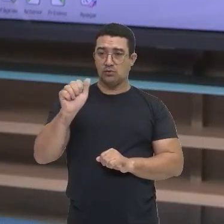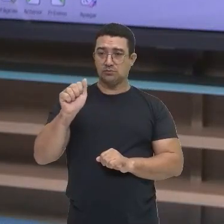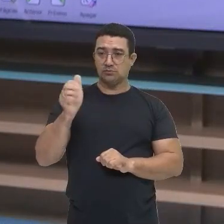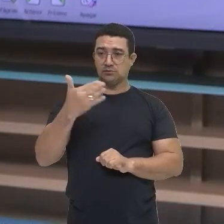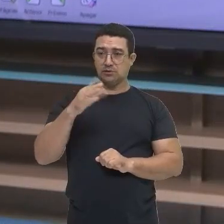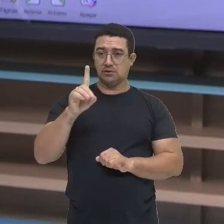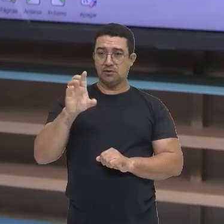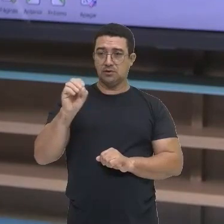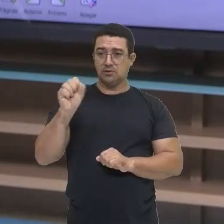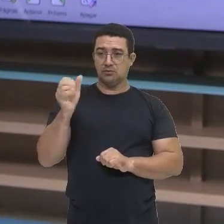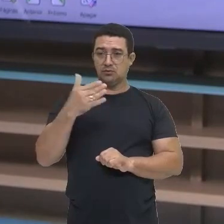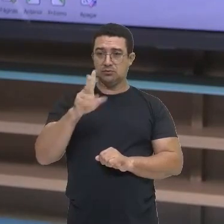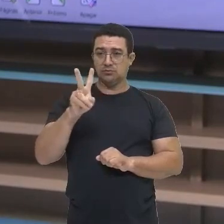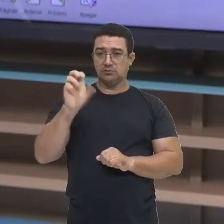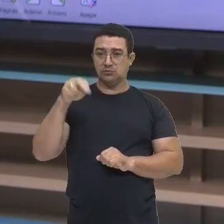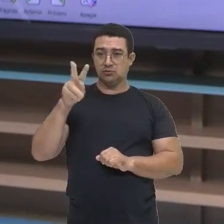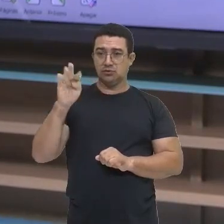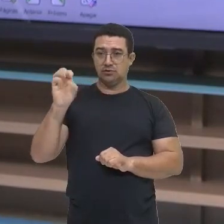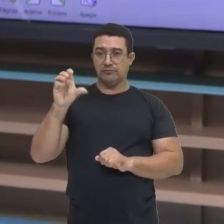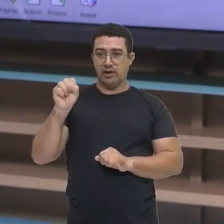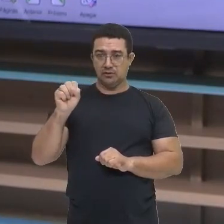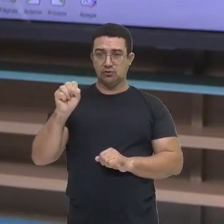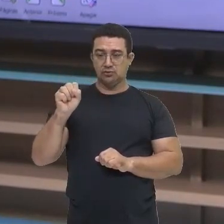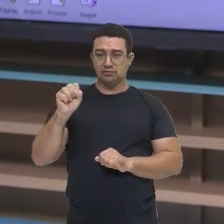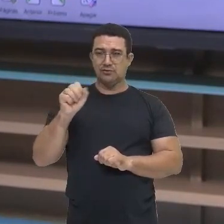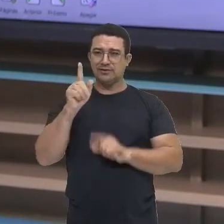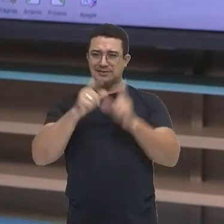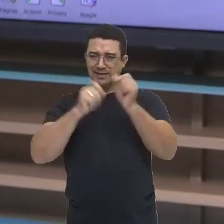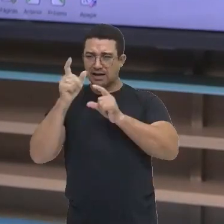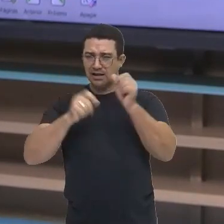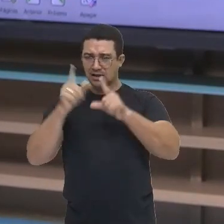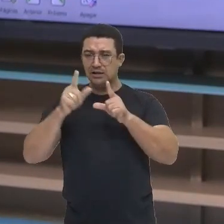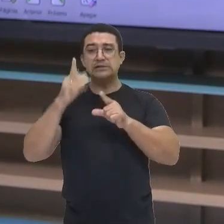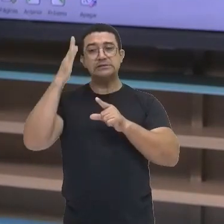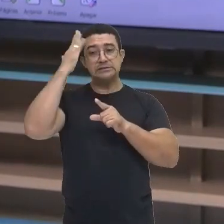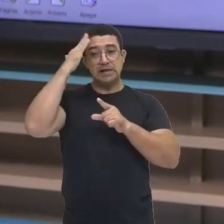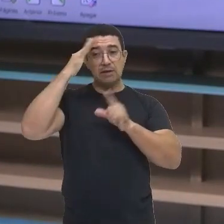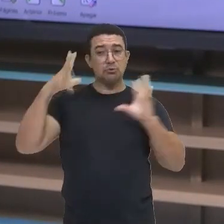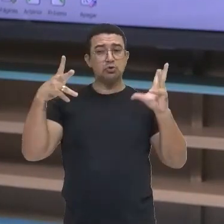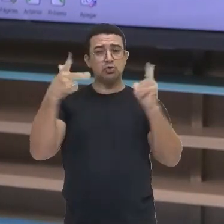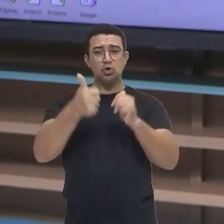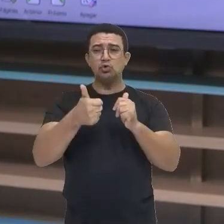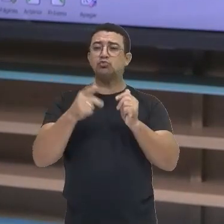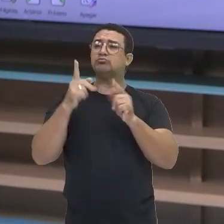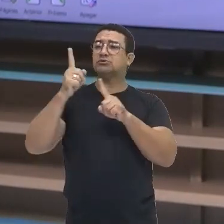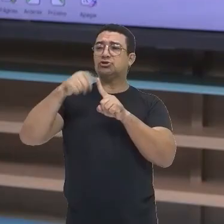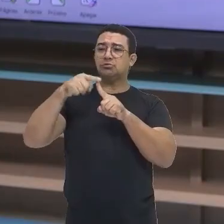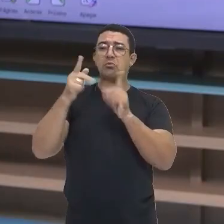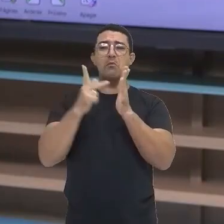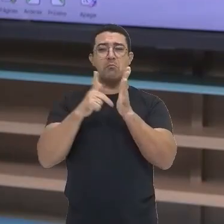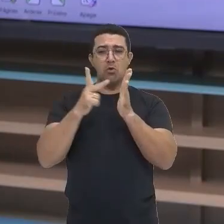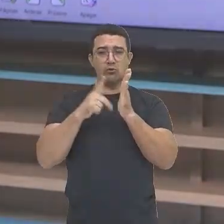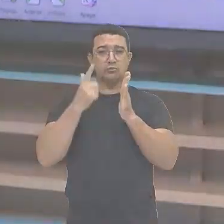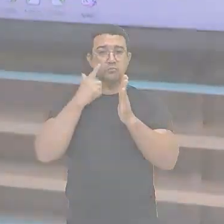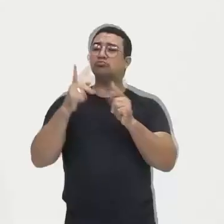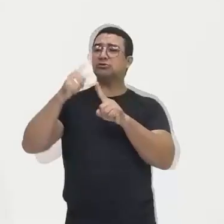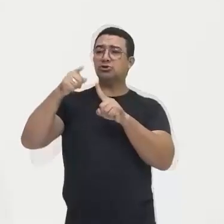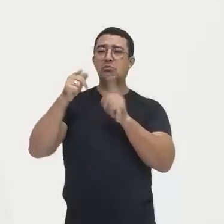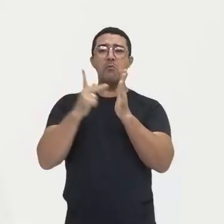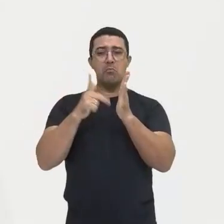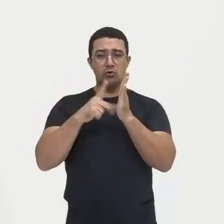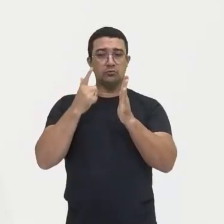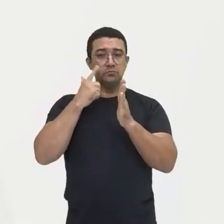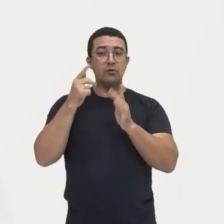uma melhor localização dos pontos não só cardeais, mas também dos pontos colaterais. Vamos lá a imagem da rosa dos ventos que a gente